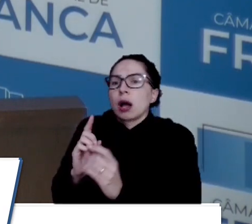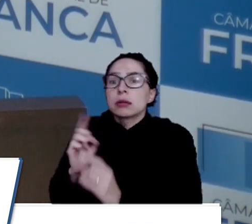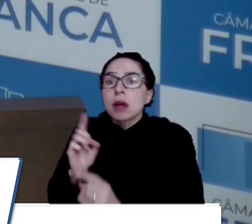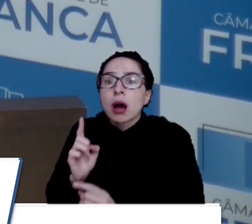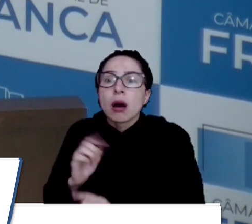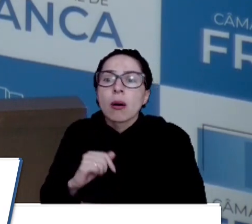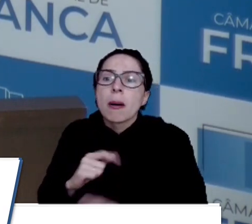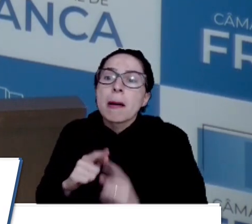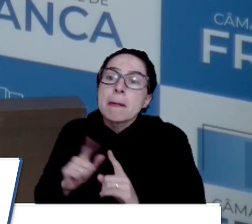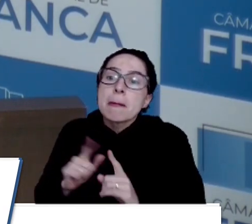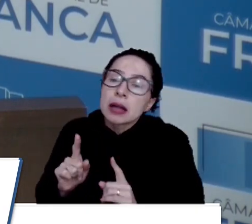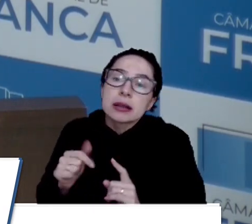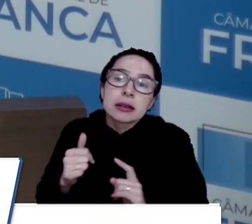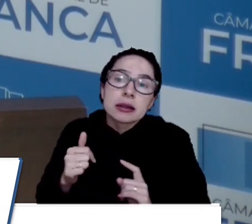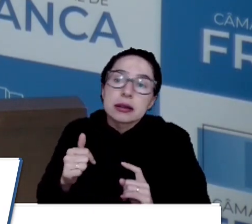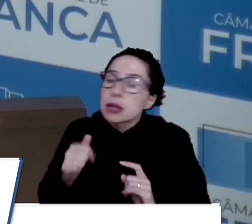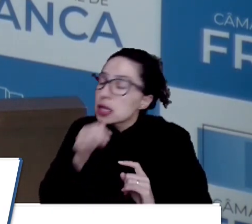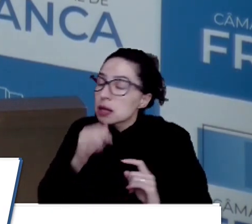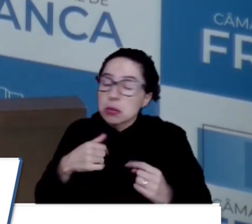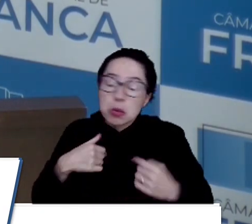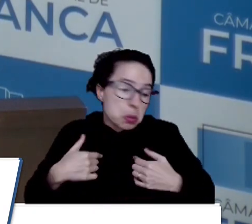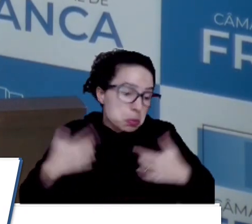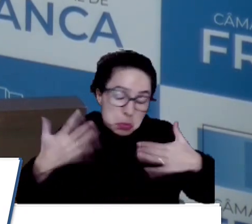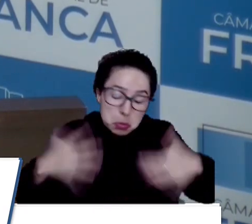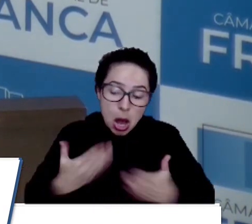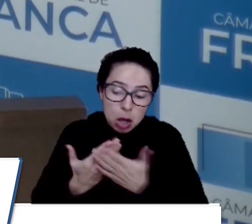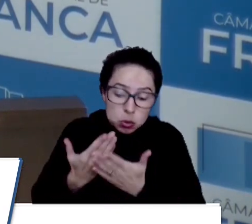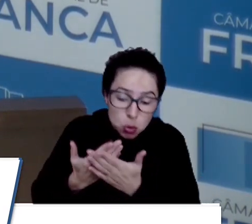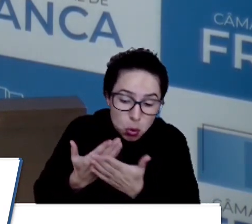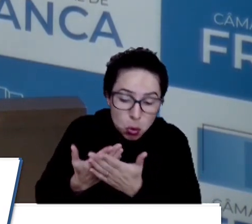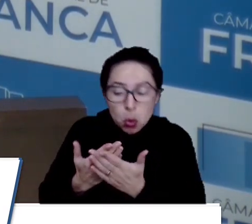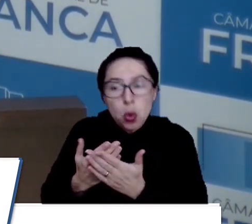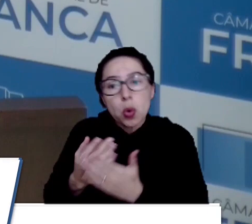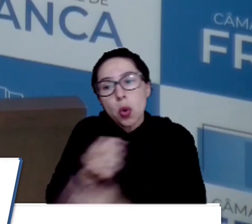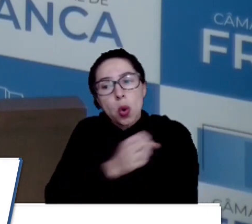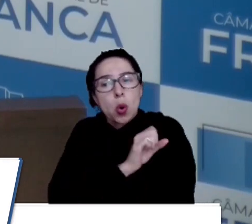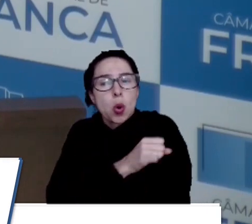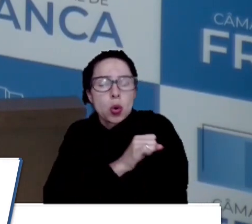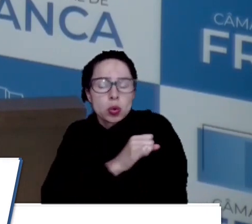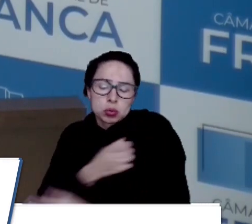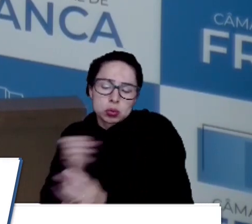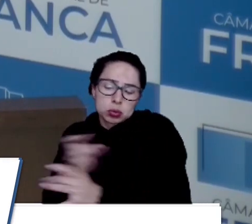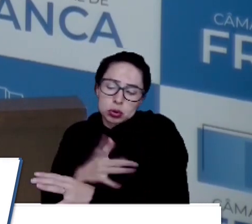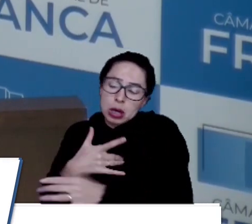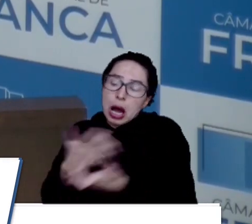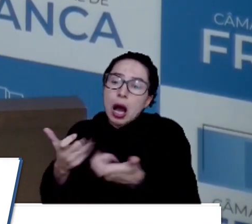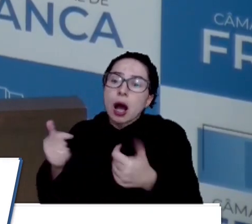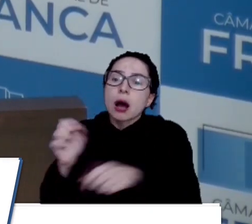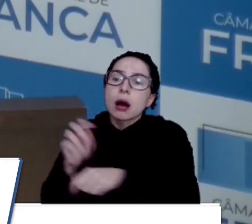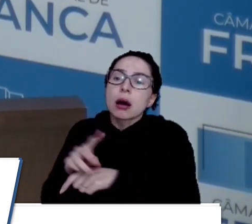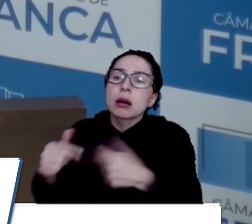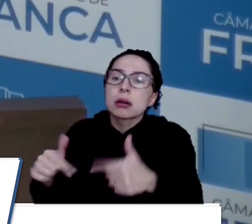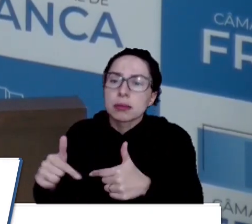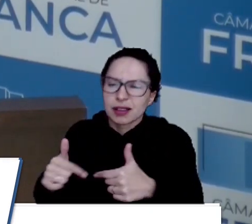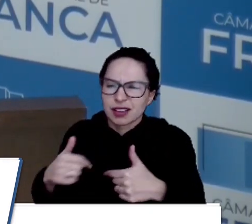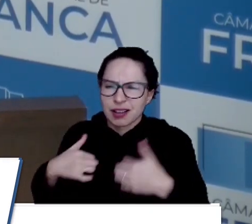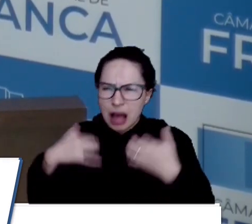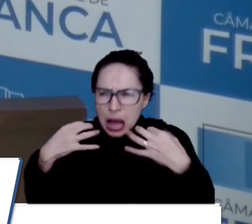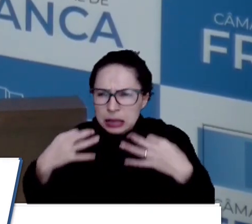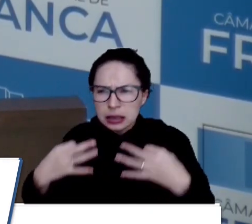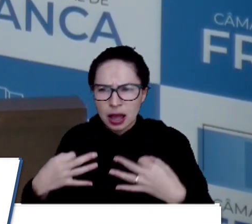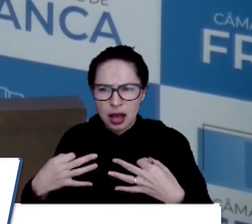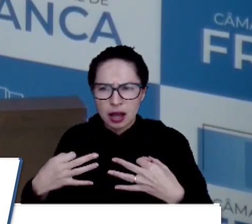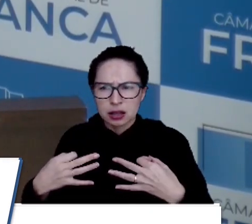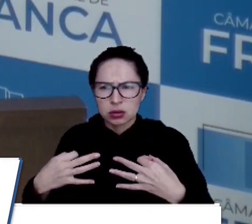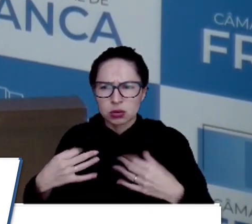eu não queira estudar, eu quero 8ª série, pronto, e quero trabalhar. É justo, só porque eu não estudei, eu